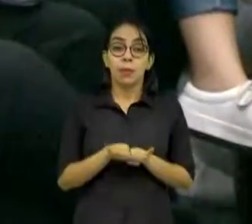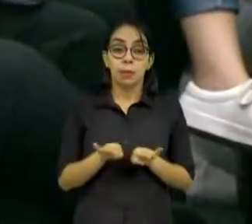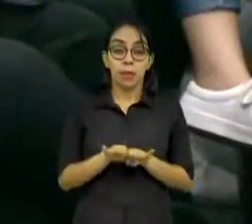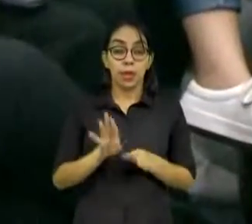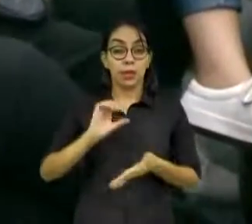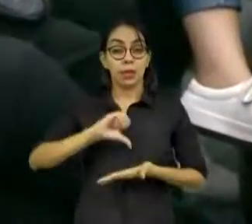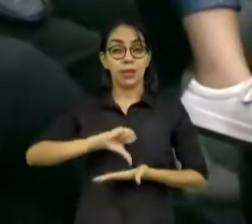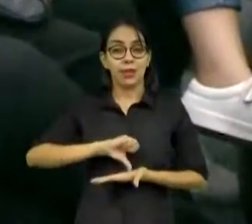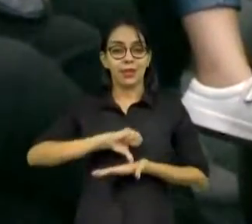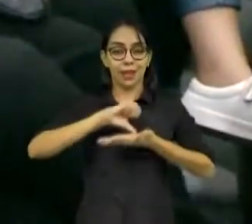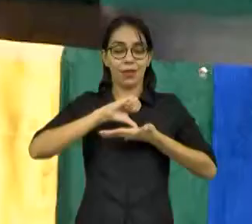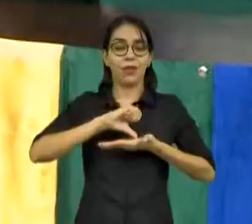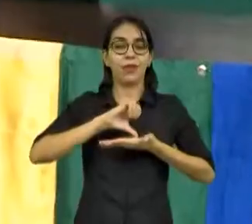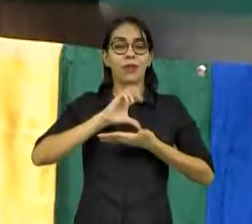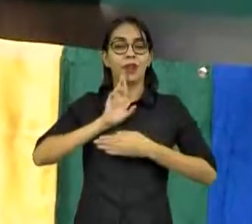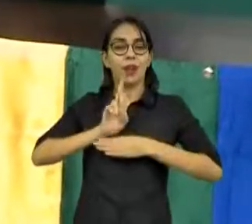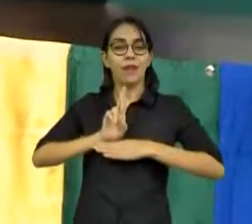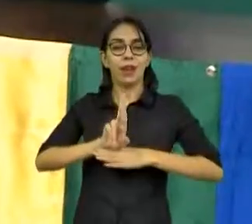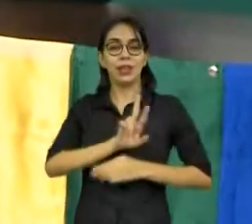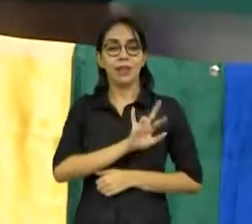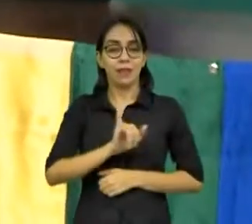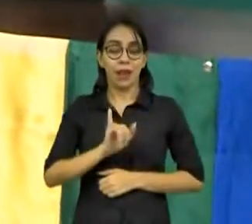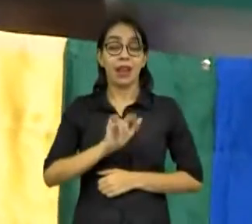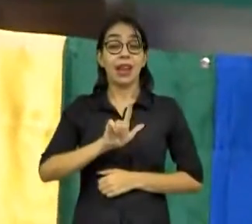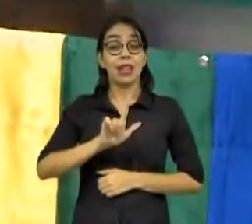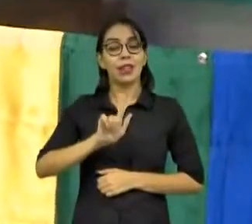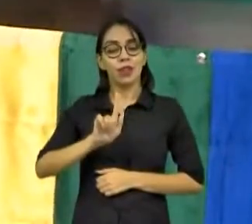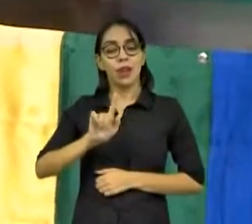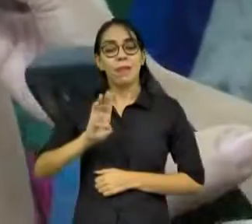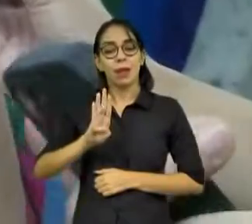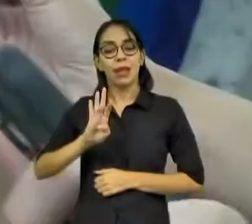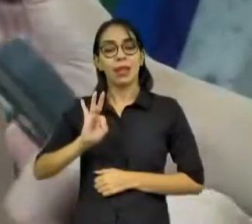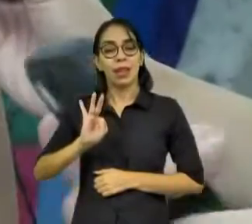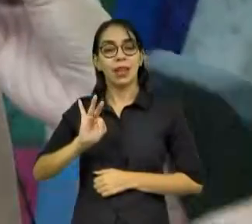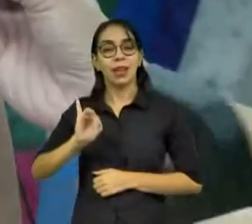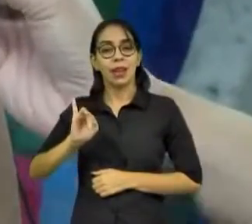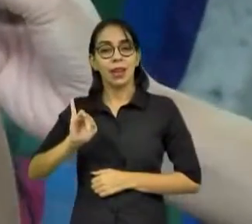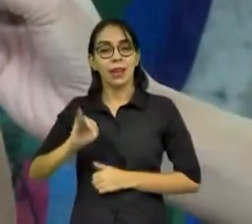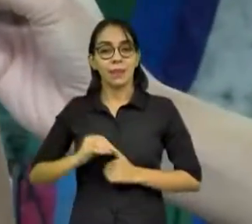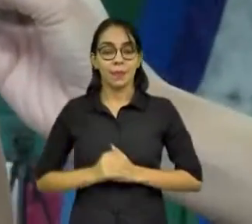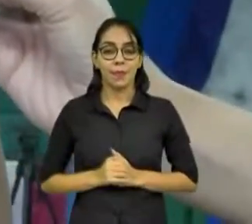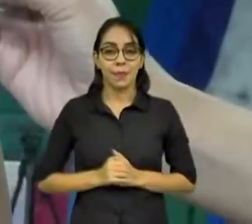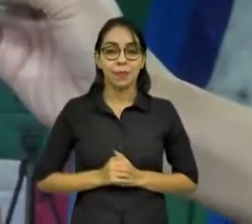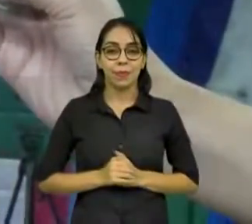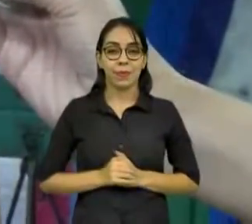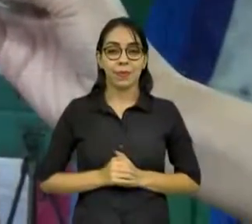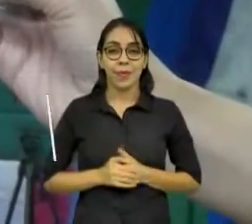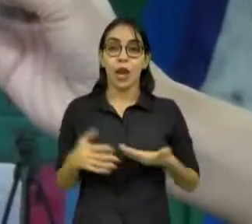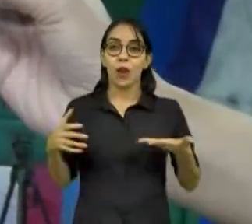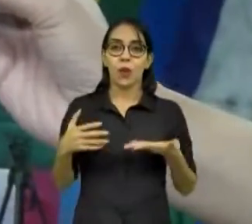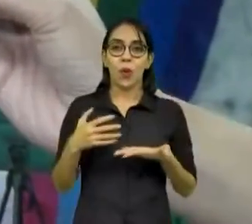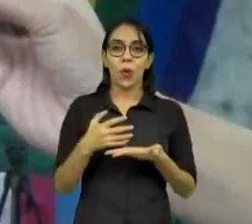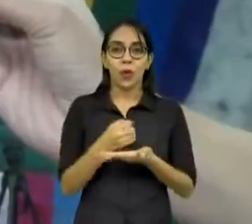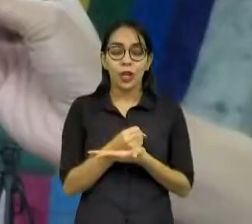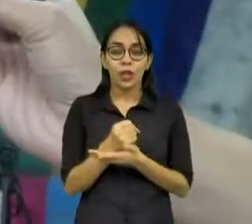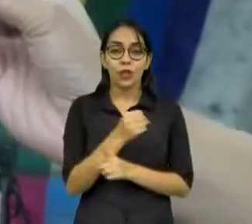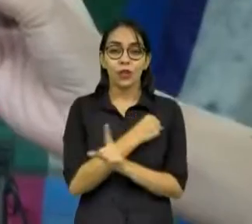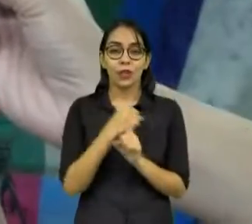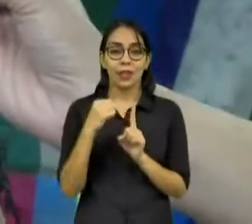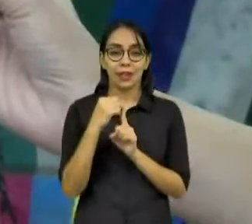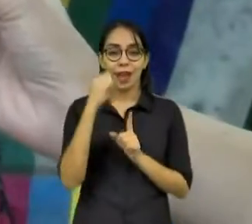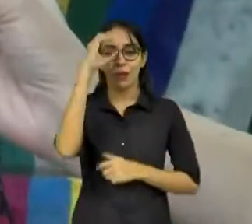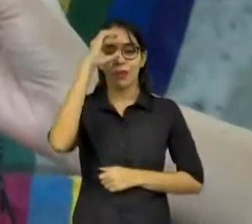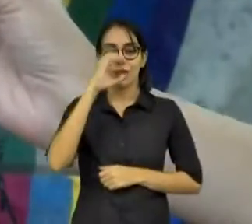6 meses, após a inauguração, já realizou 500 atendimentos. É uma conquista da sociedade civil,